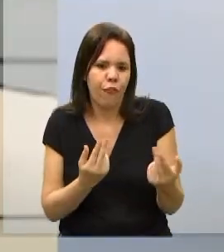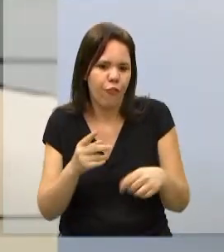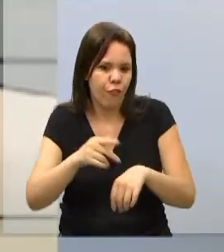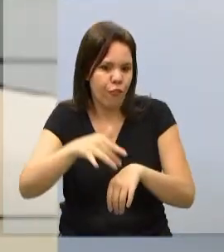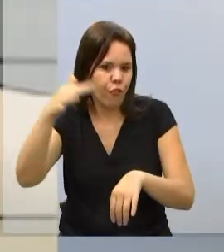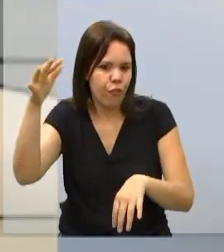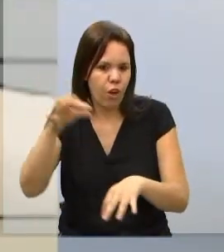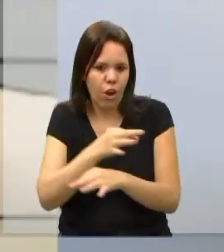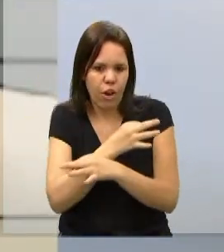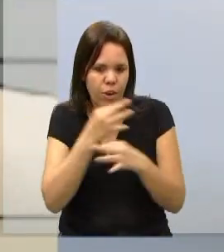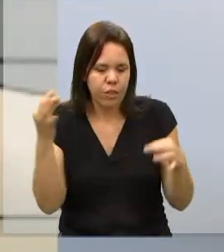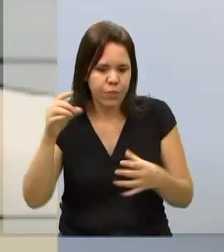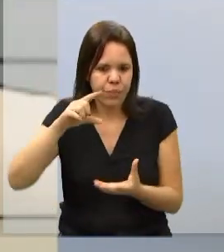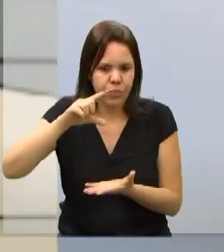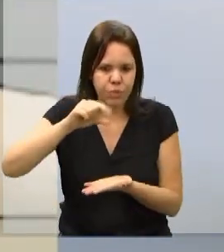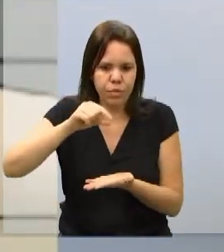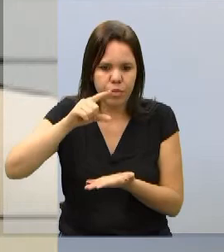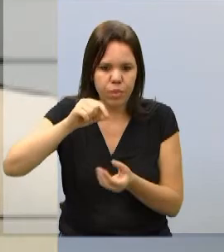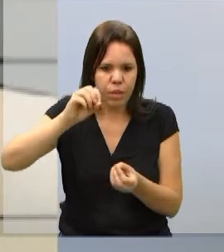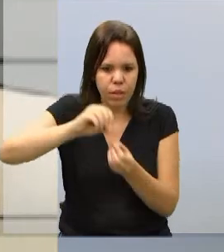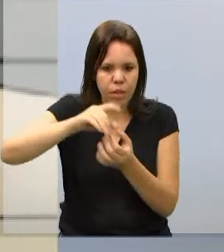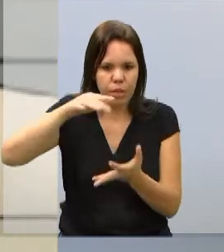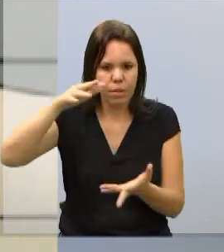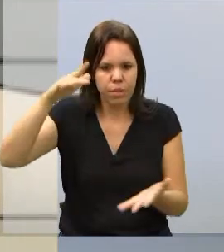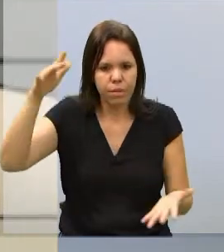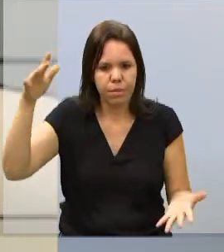Cristalina, a gota da criação.